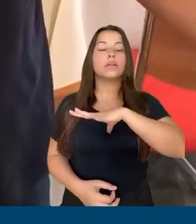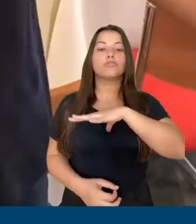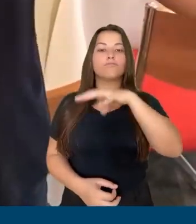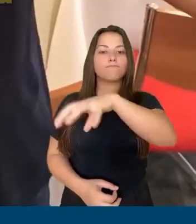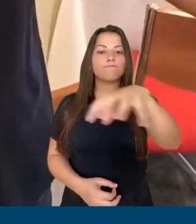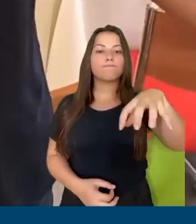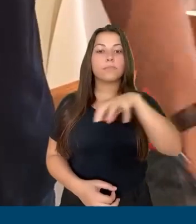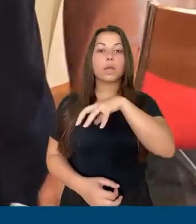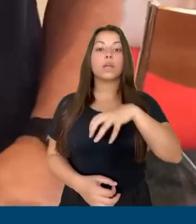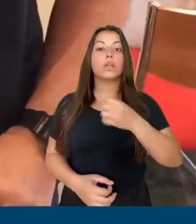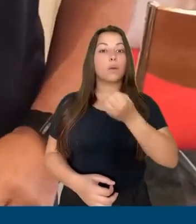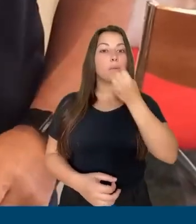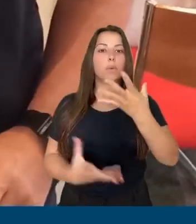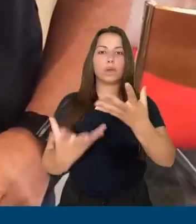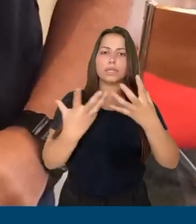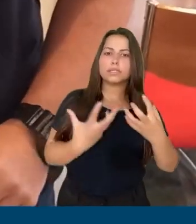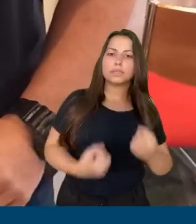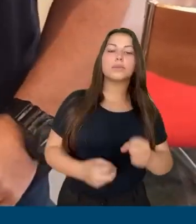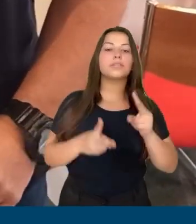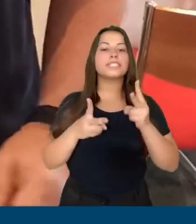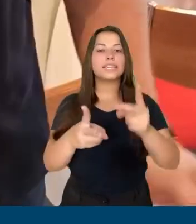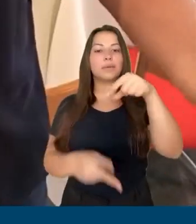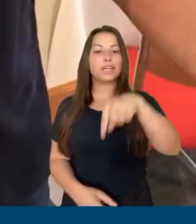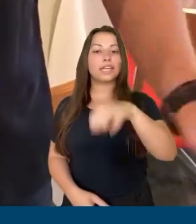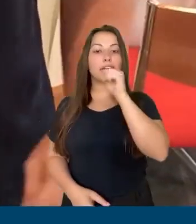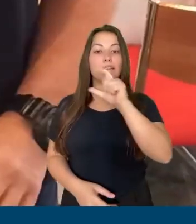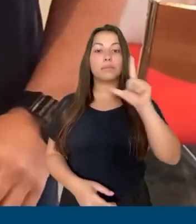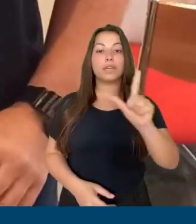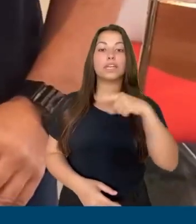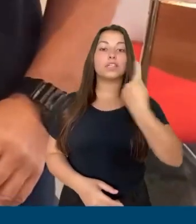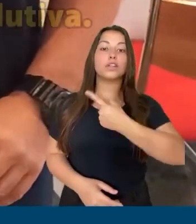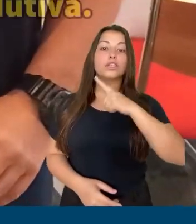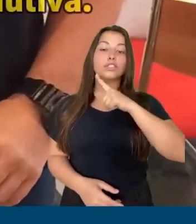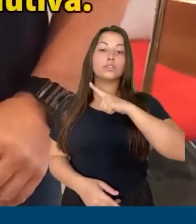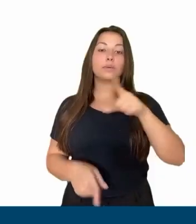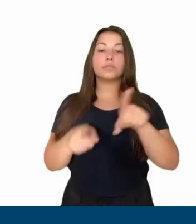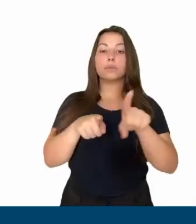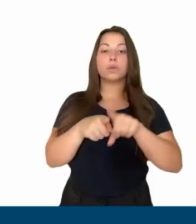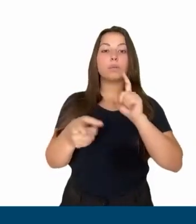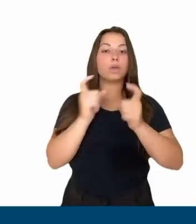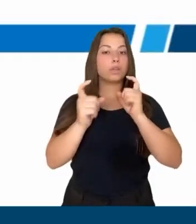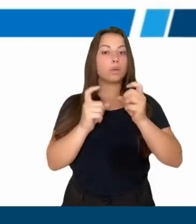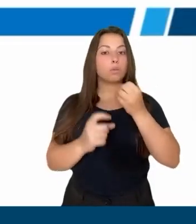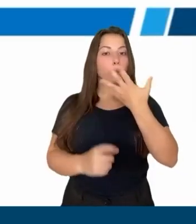muito boa, muito calorosa, como é sempre aqui em Limeira. E nós tivemos aqui uma reunião muito produtiva.